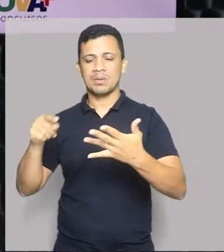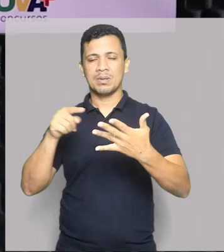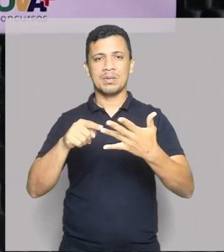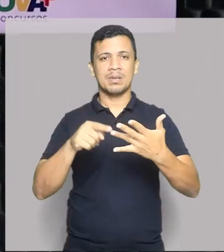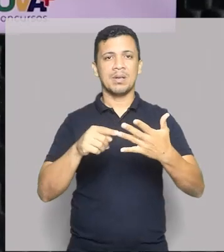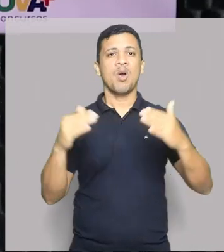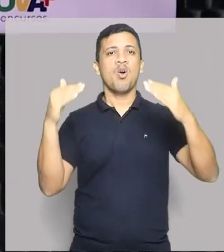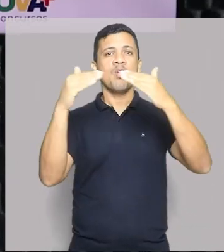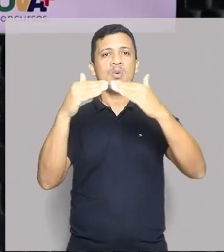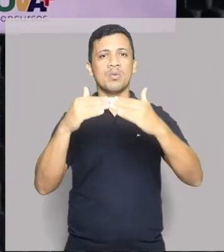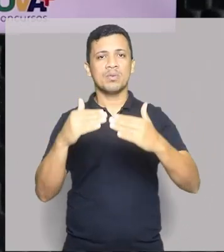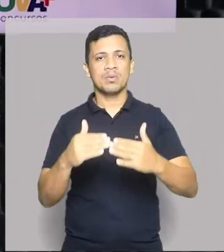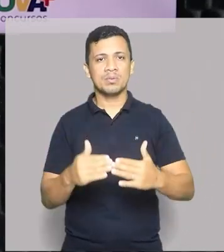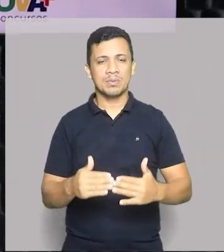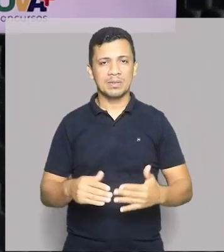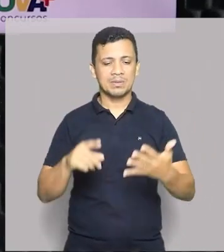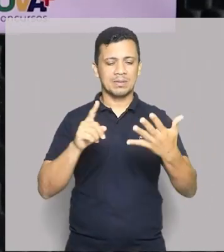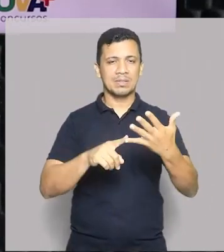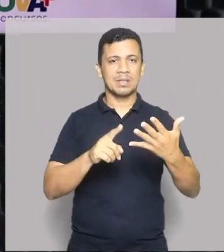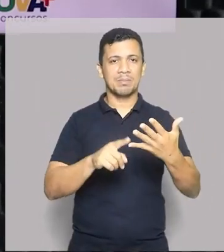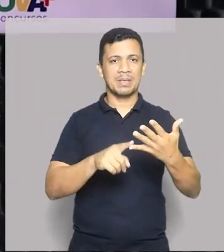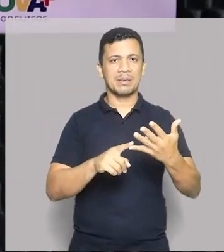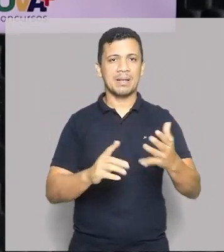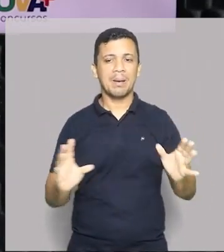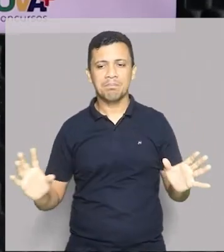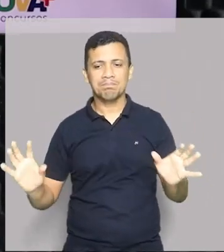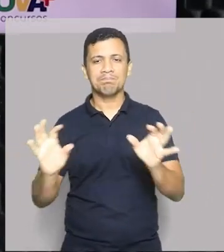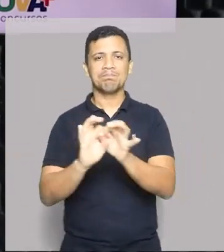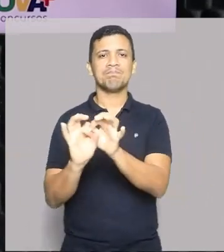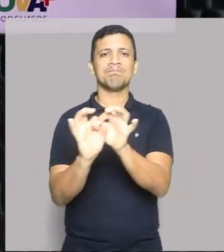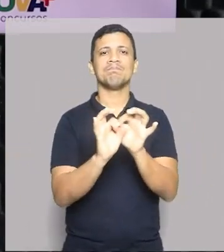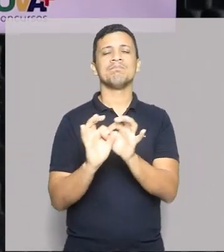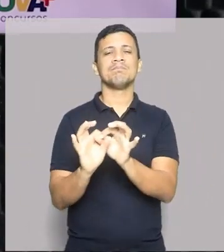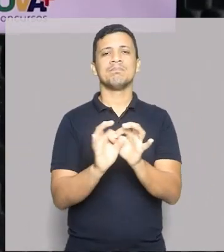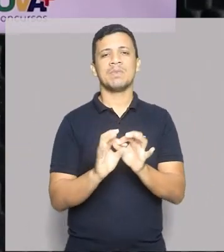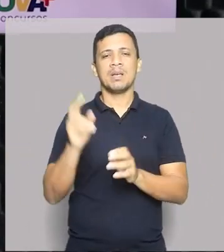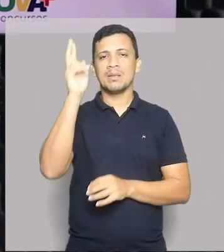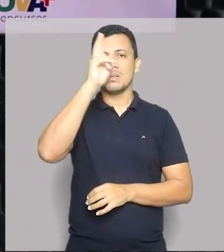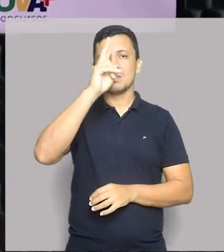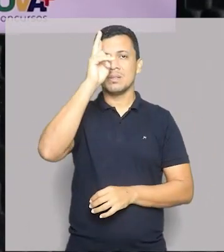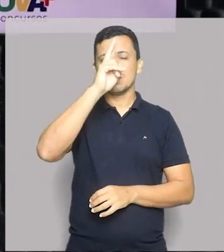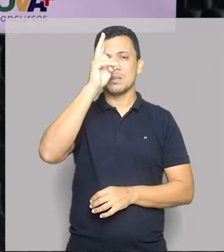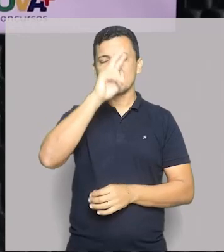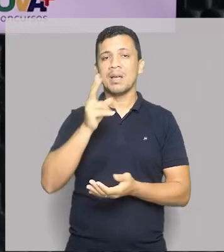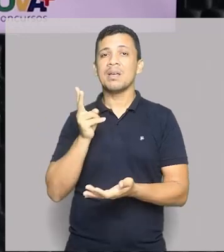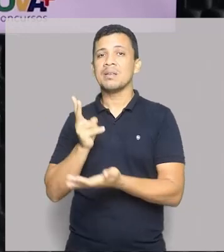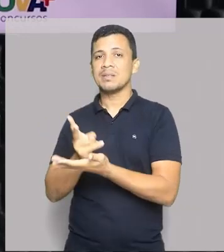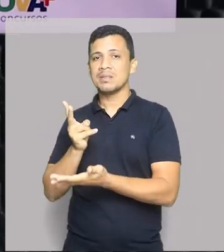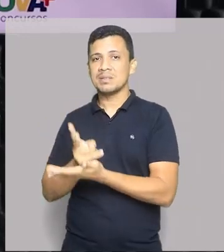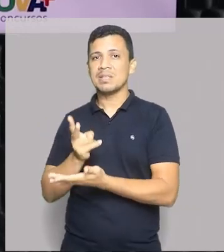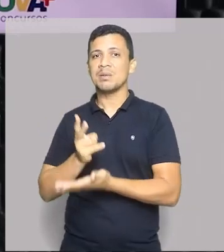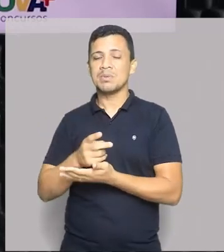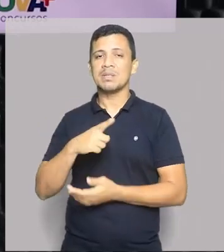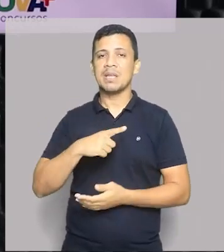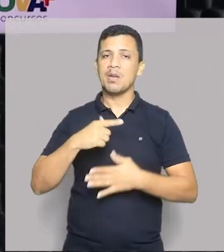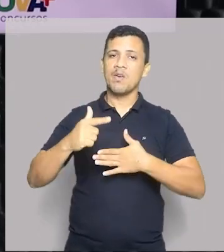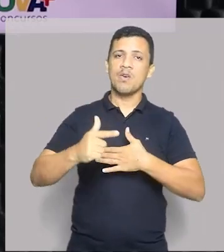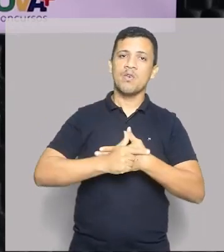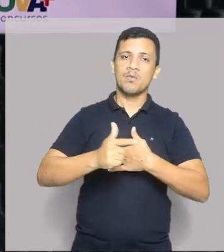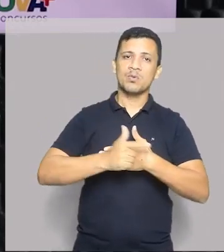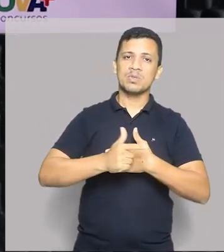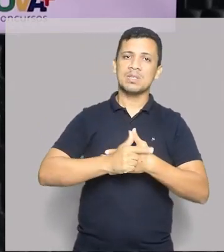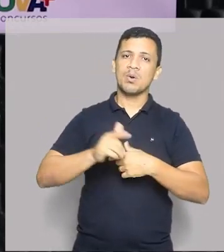conformativas e condicionais, certo? Lembrando, as orações adverbiais sempre exercem a função